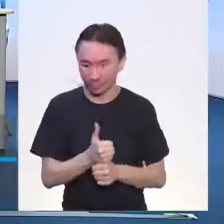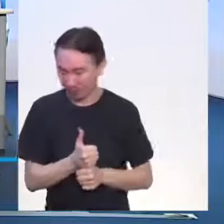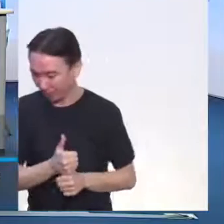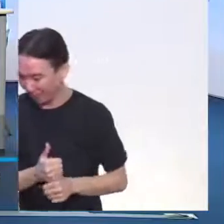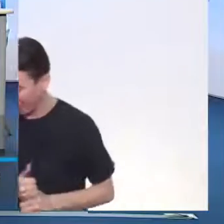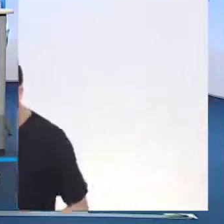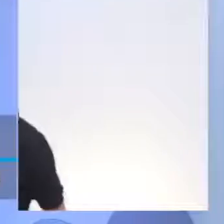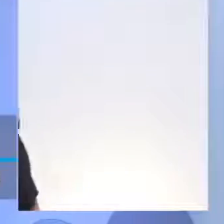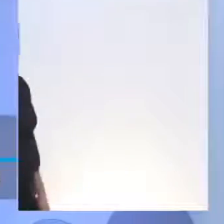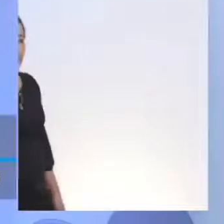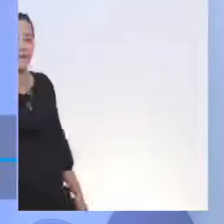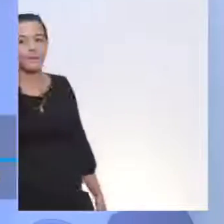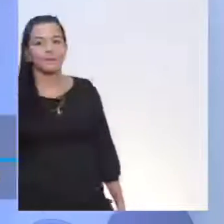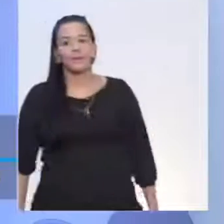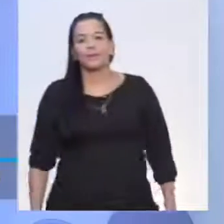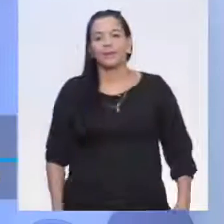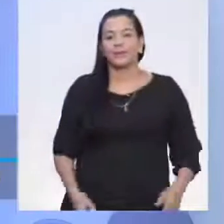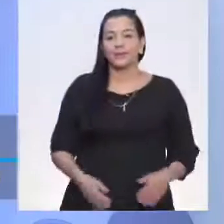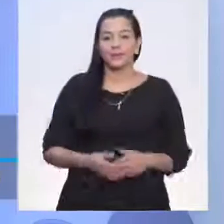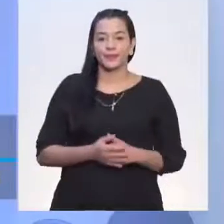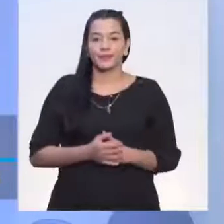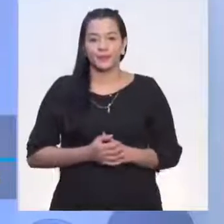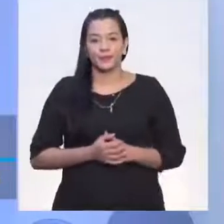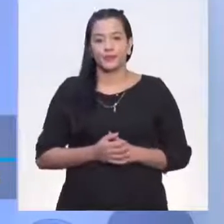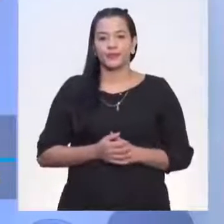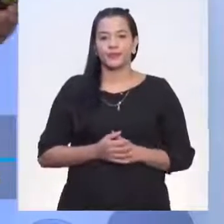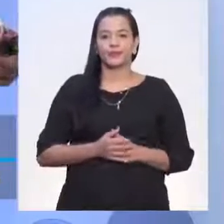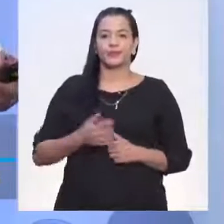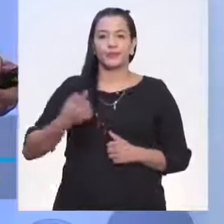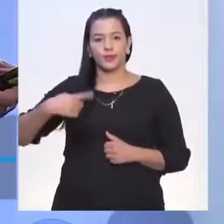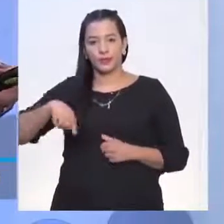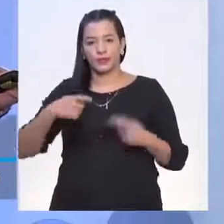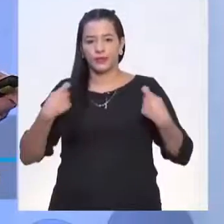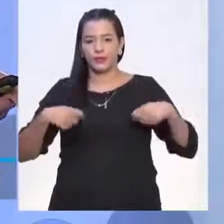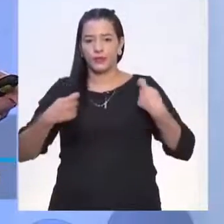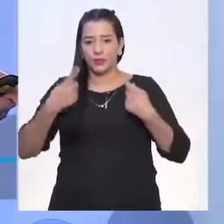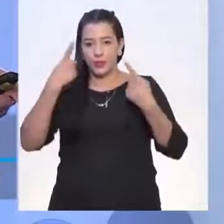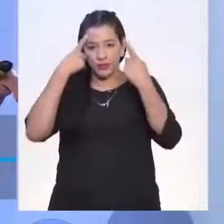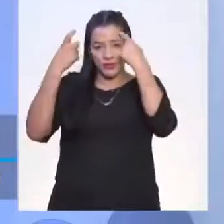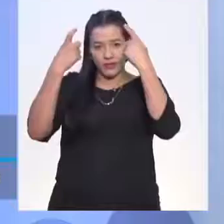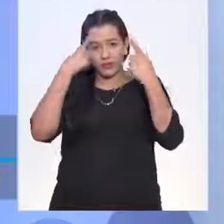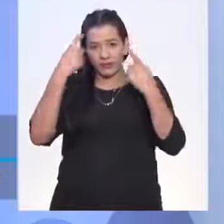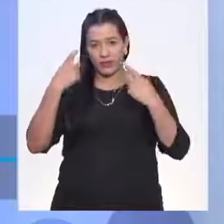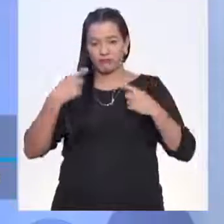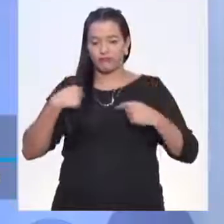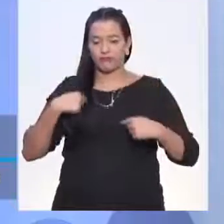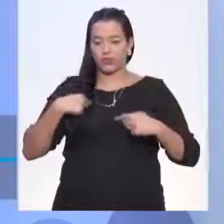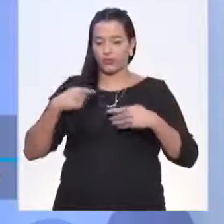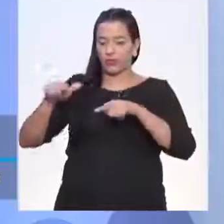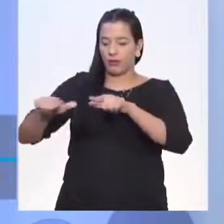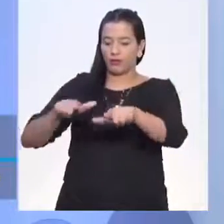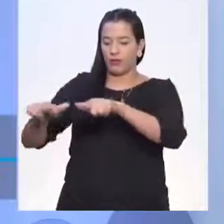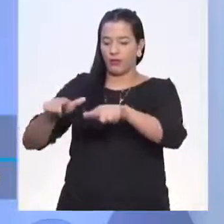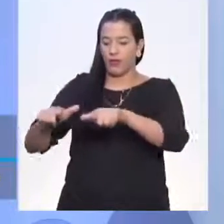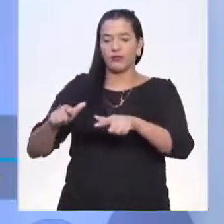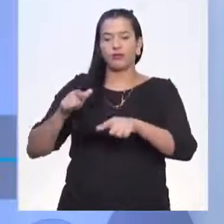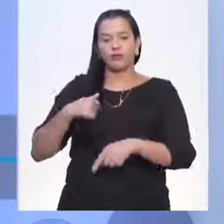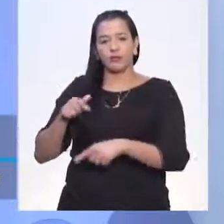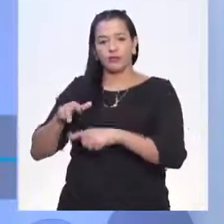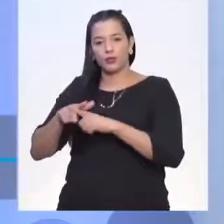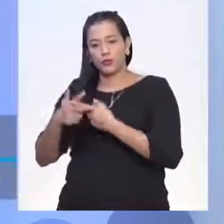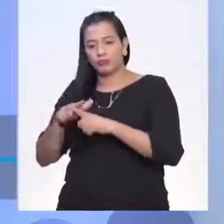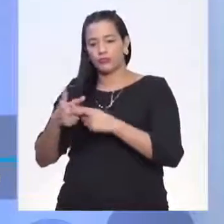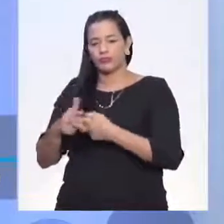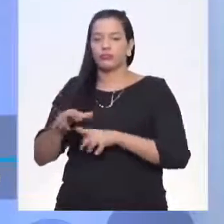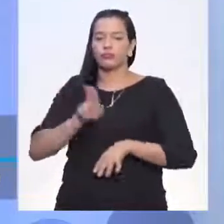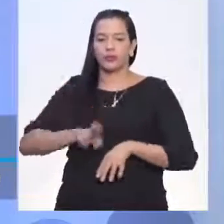teve que inventar mediadores, alguma coisa para ficar entre a gente e o ato do trabalho. Essas coisas são as ferramentas. E